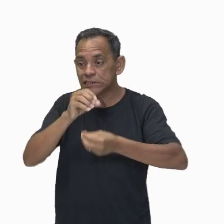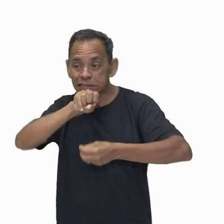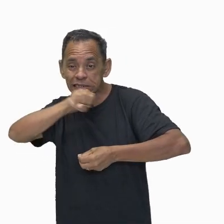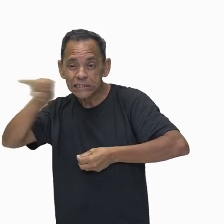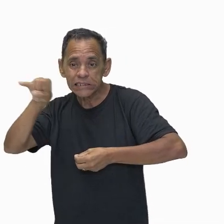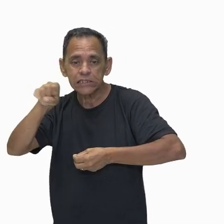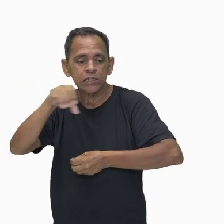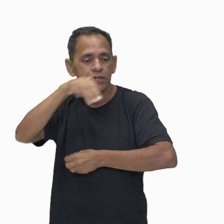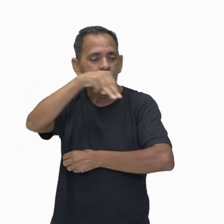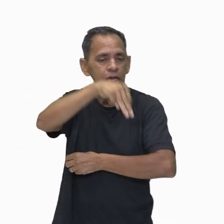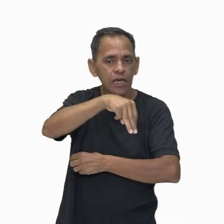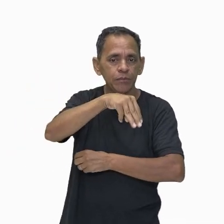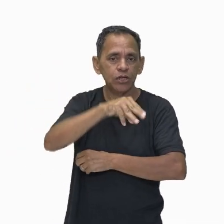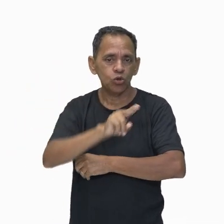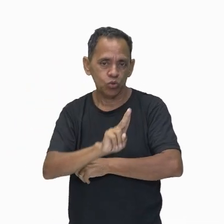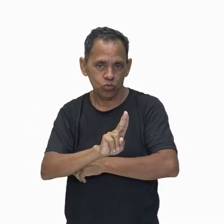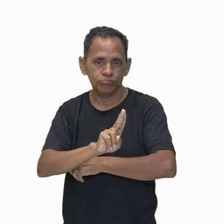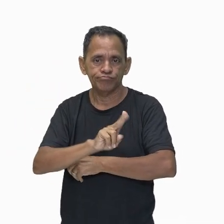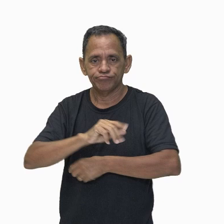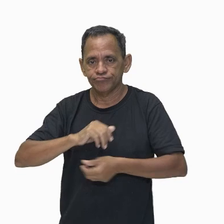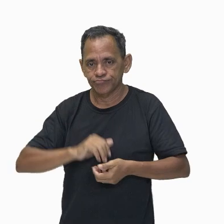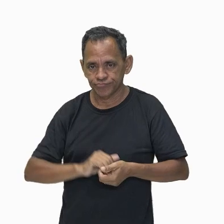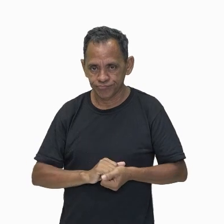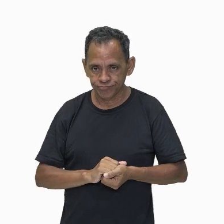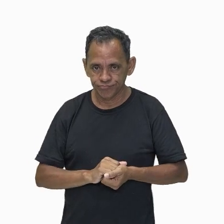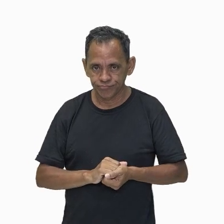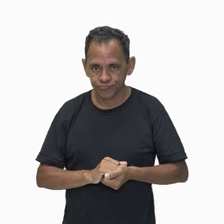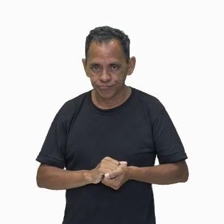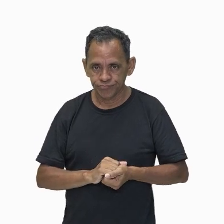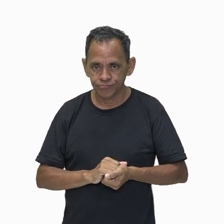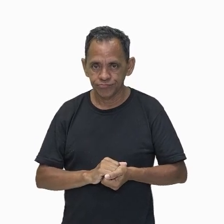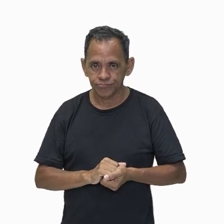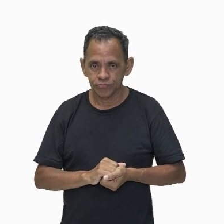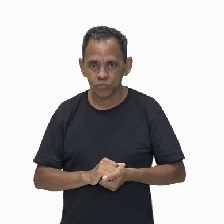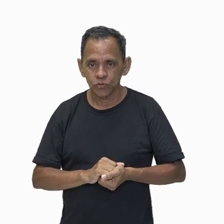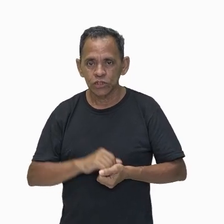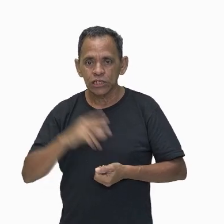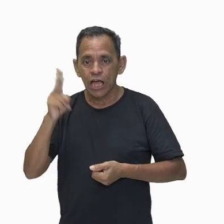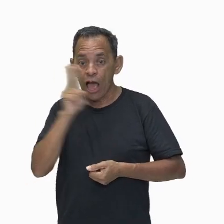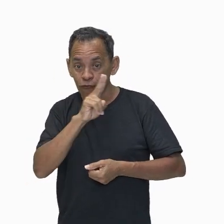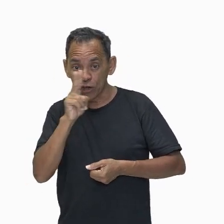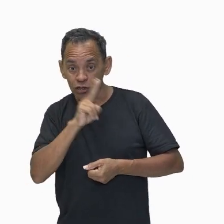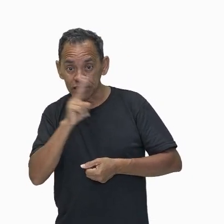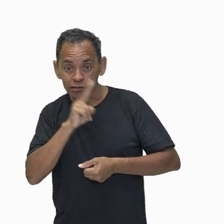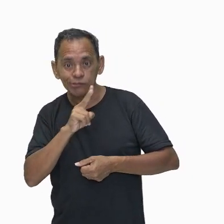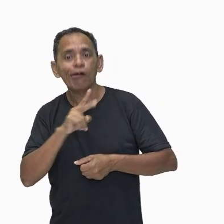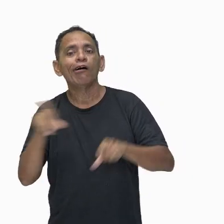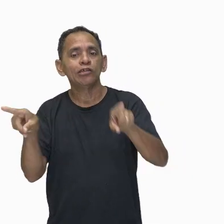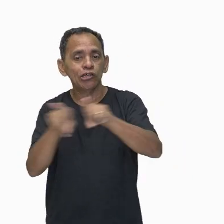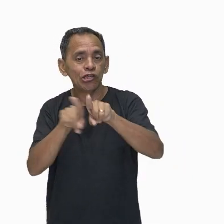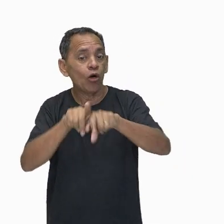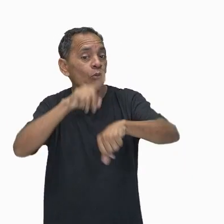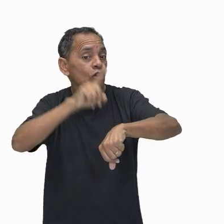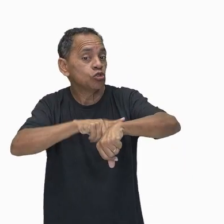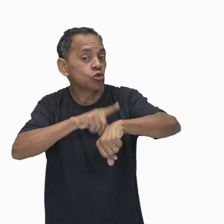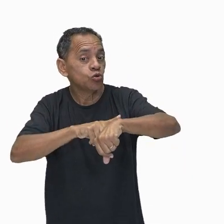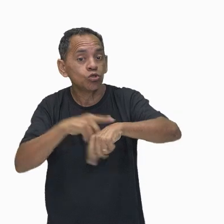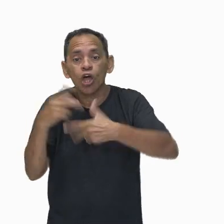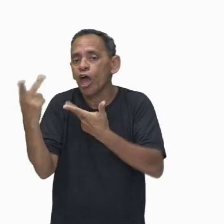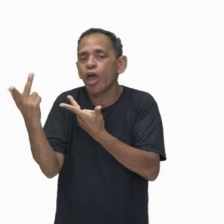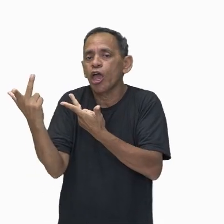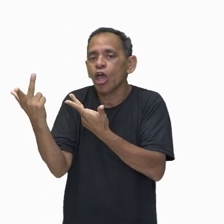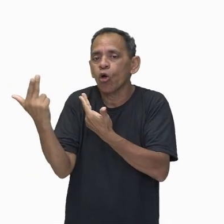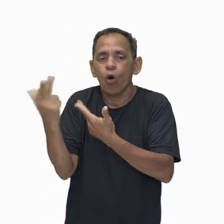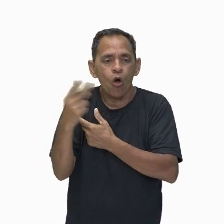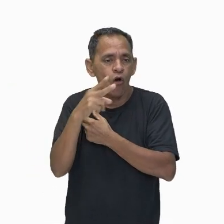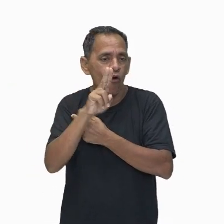gente? E aí, eu falo mais uma coisa para vocês. A velocidade instantânea vai ser igual à velocidade média. Volta aqui comigo.